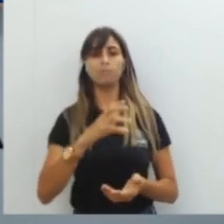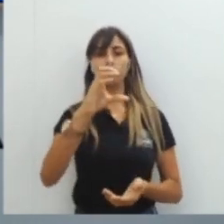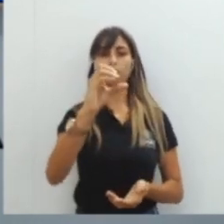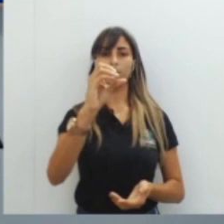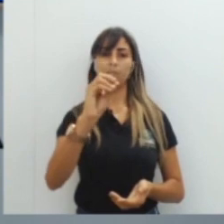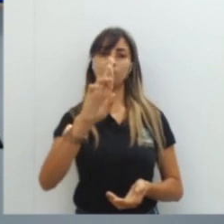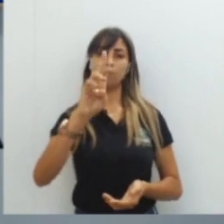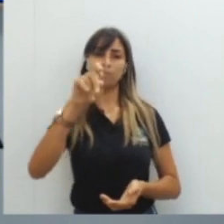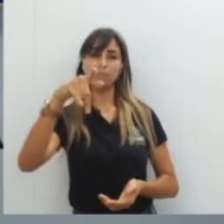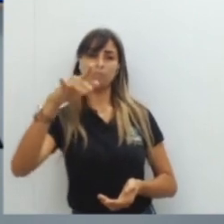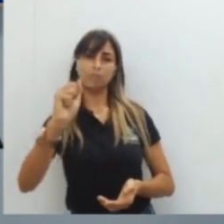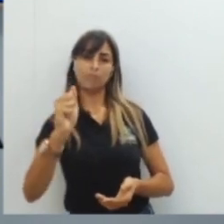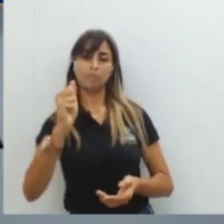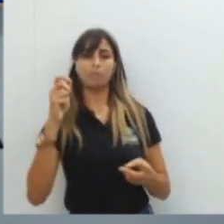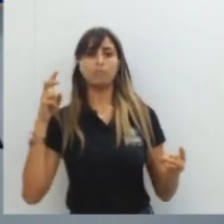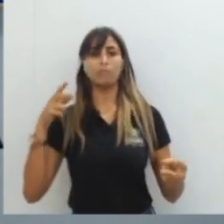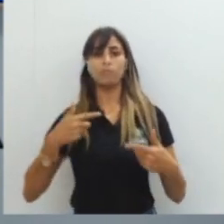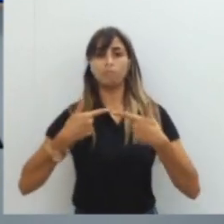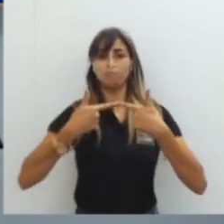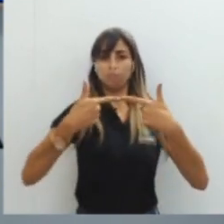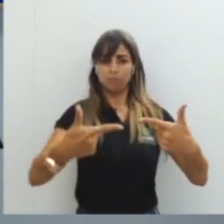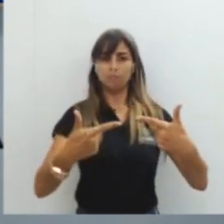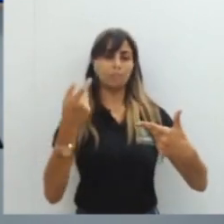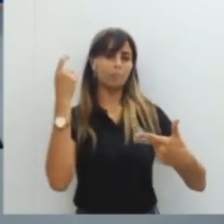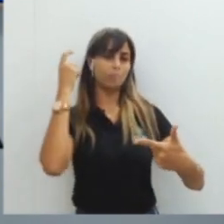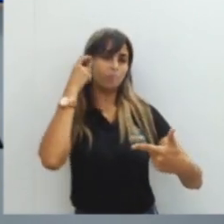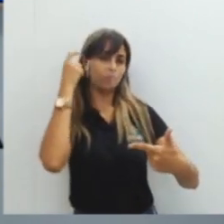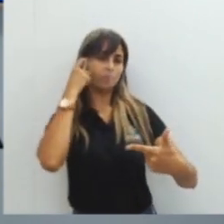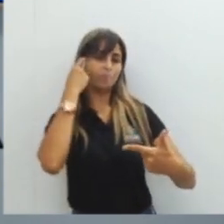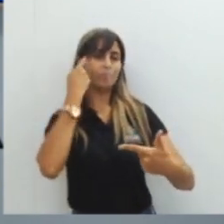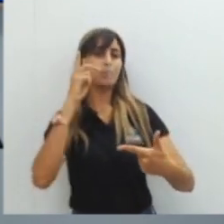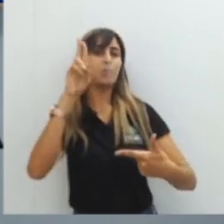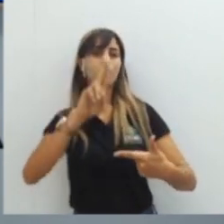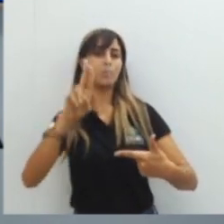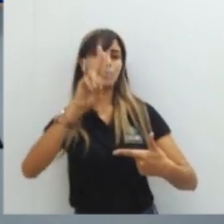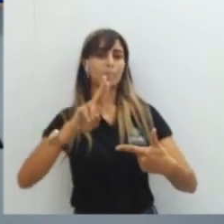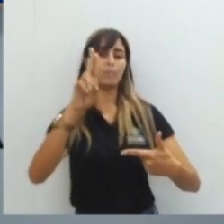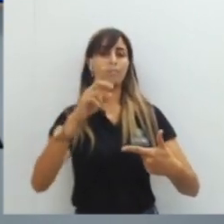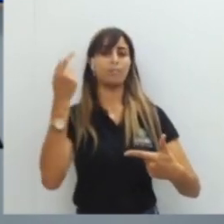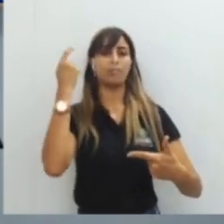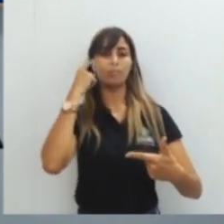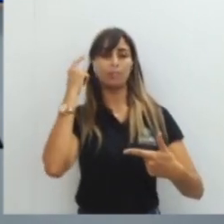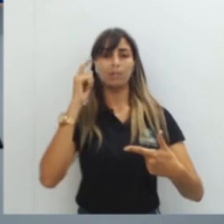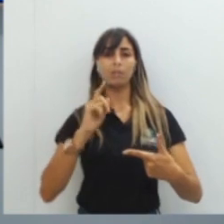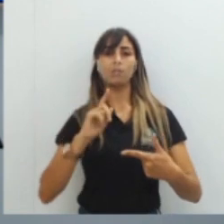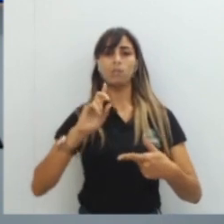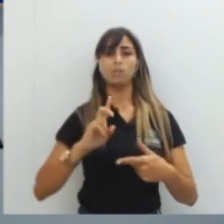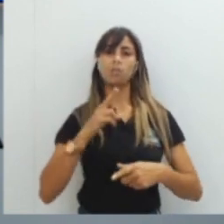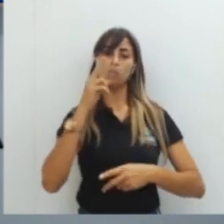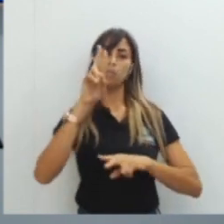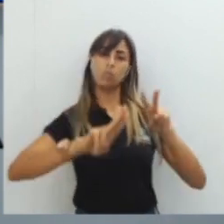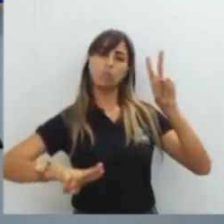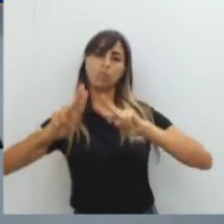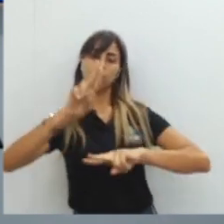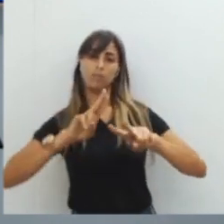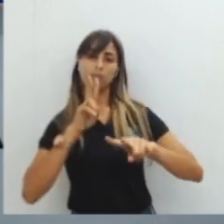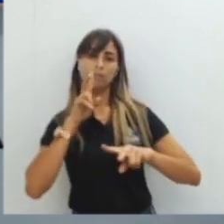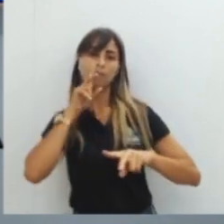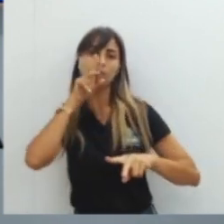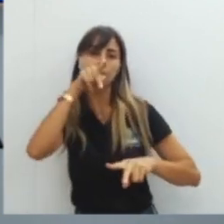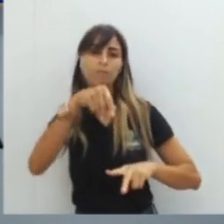de ser valente, de enfrentar as coisas sem pensar, de usar força, de usar xingamentos para ter